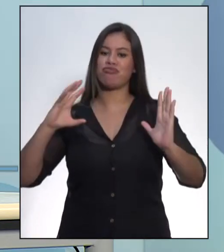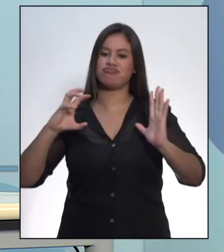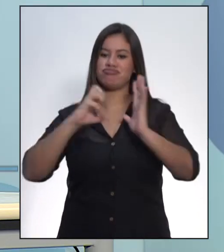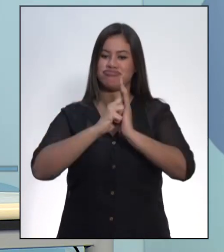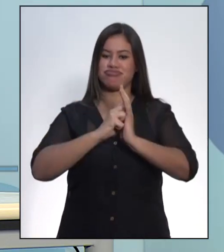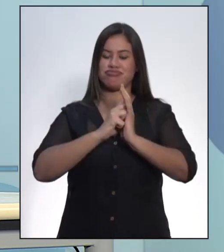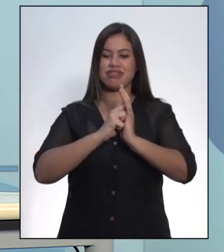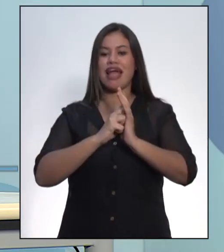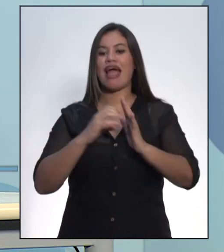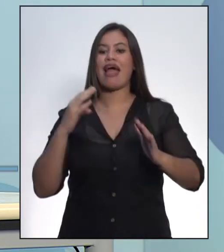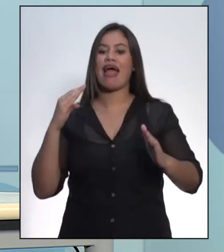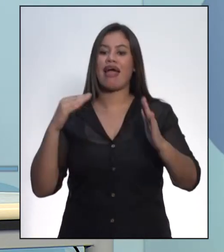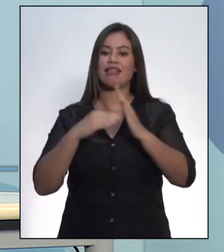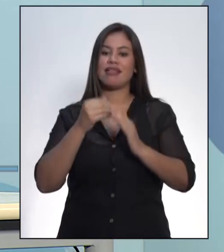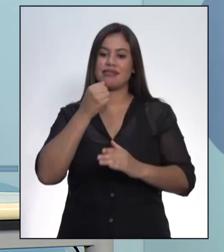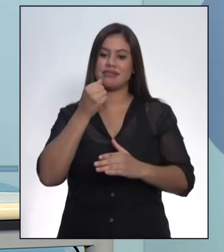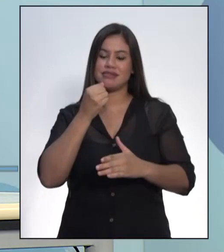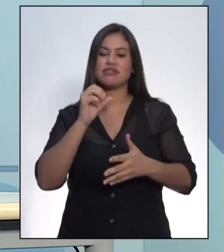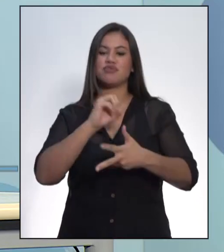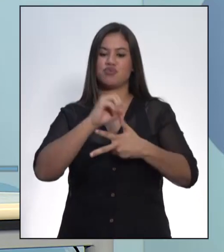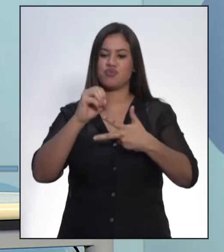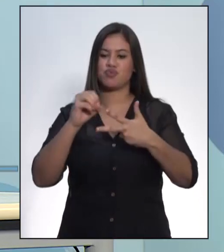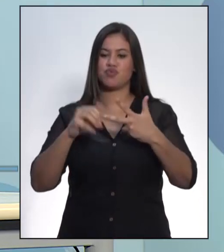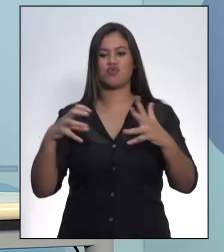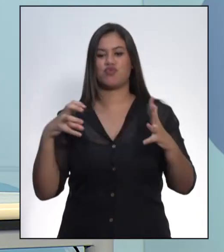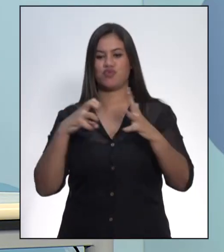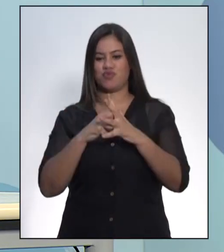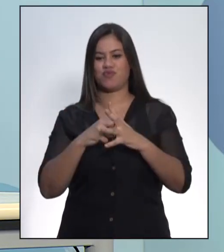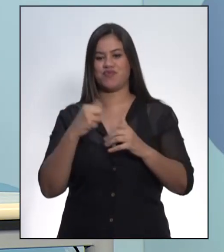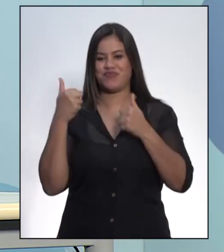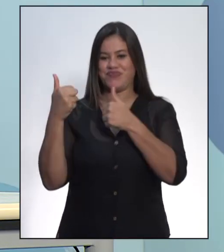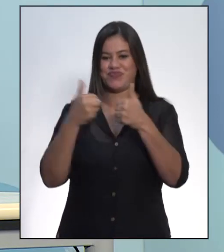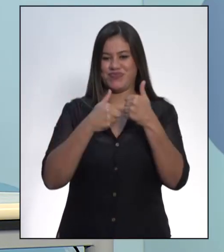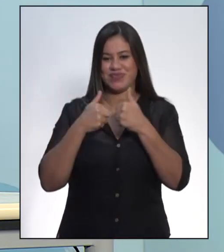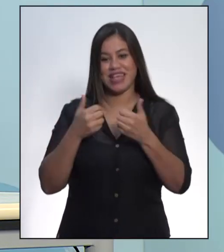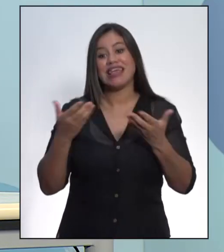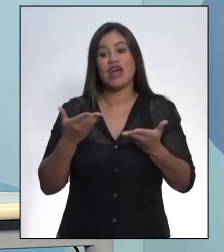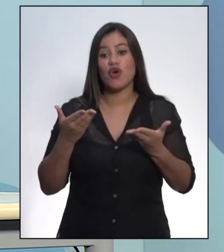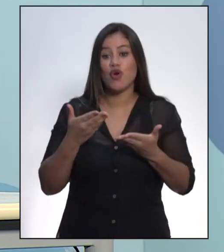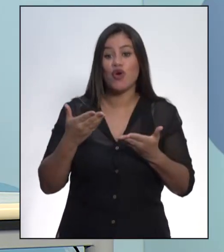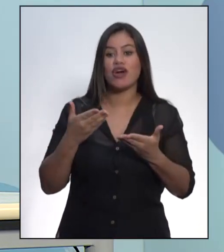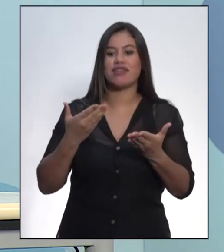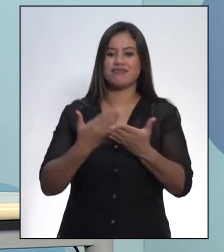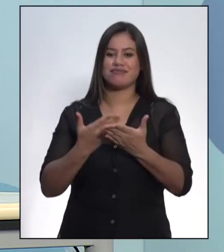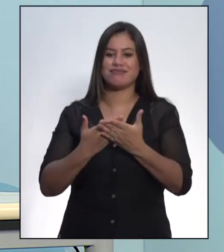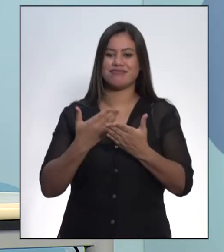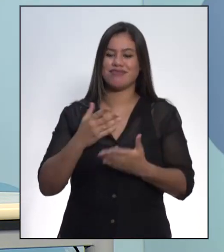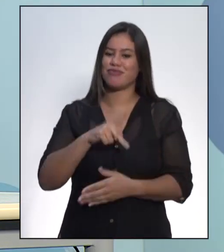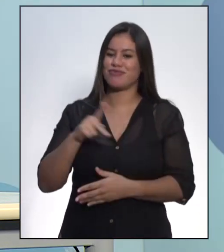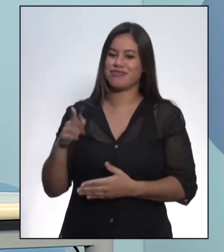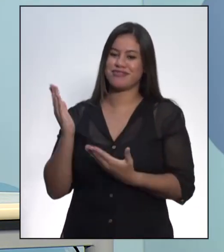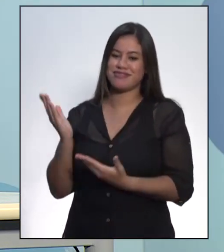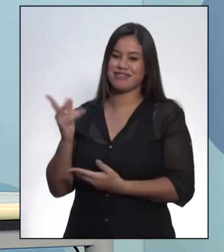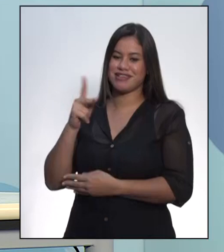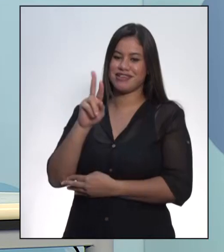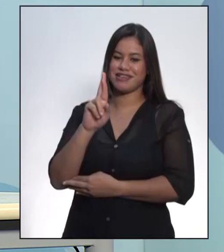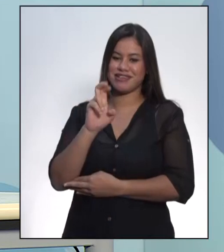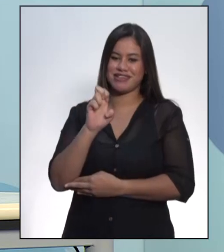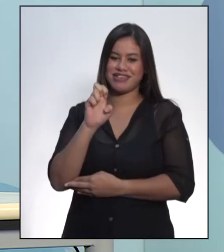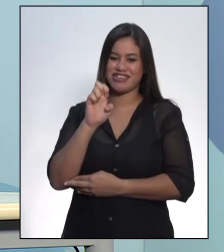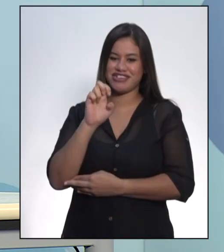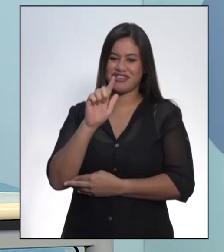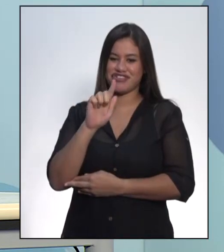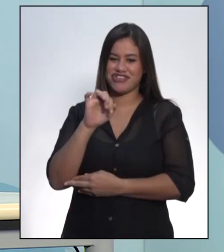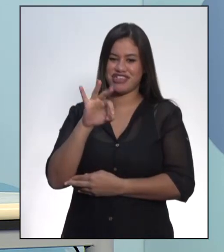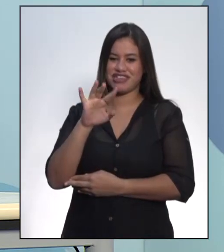até sexta-feira. Então, vamos dar início a essa aula, que vai ser conduzida pela professora Regiane. Muito bem-vinda, professora Regiane. Meu nome é Simone e serei